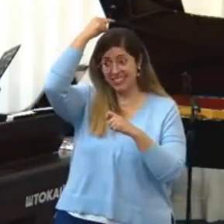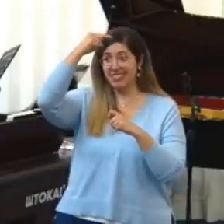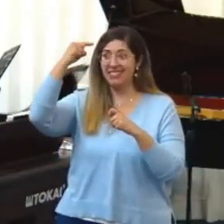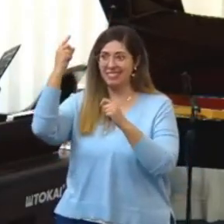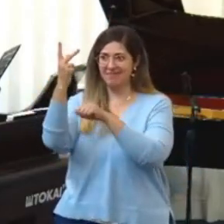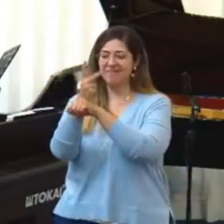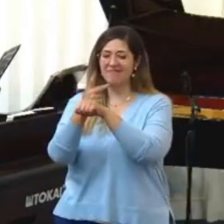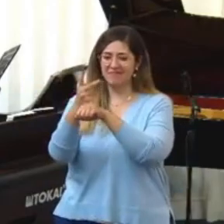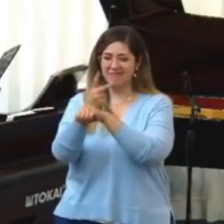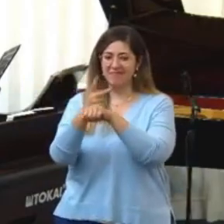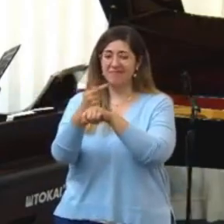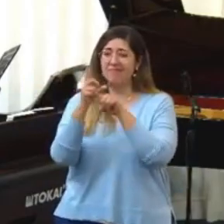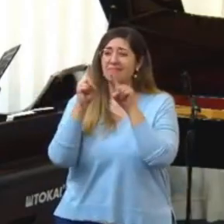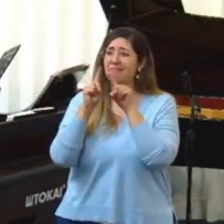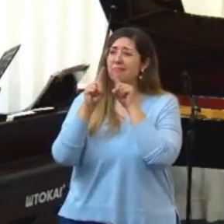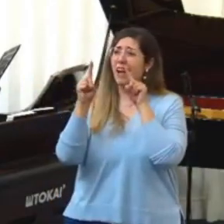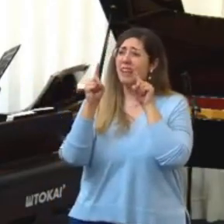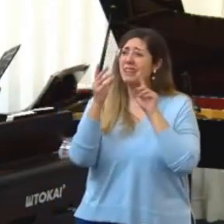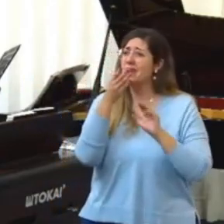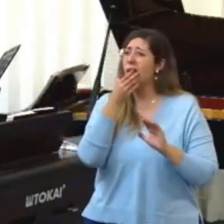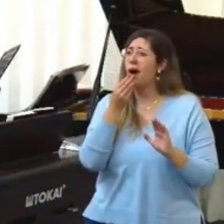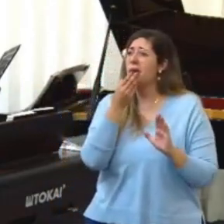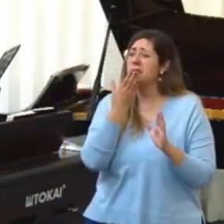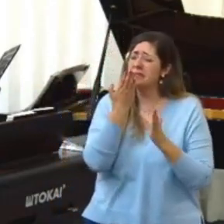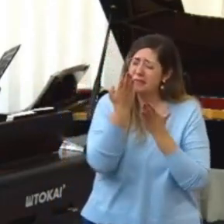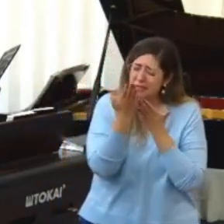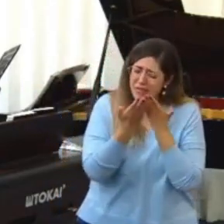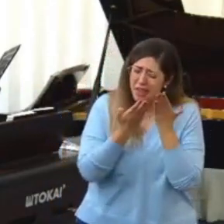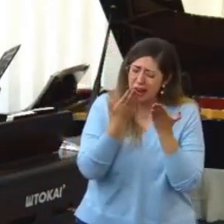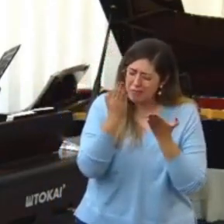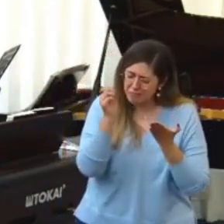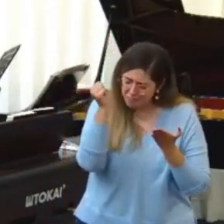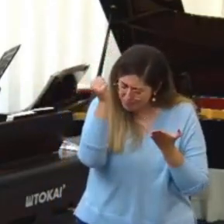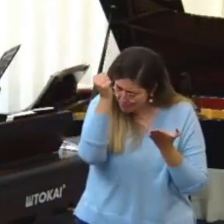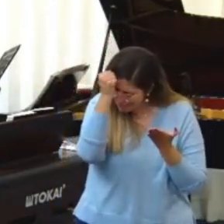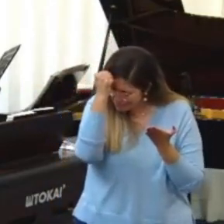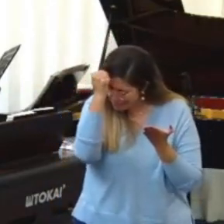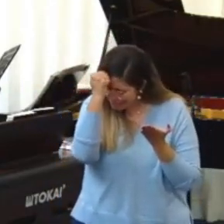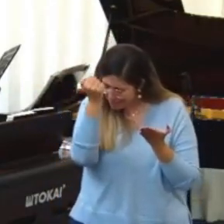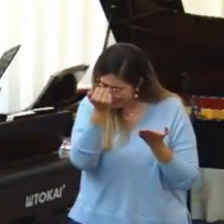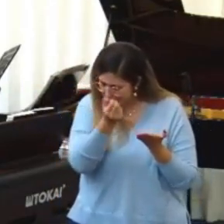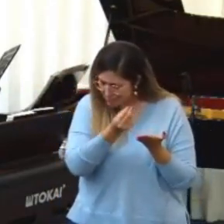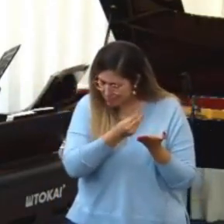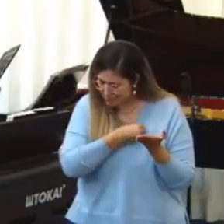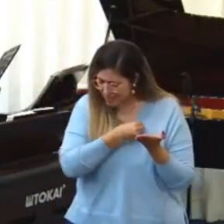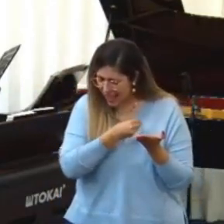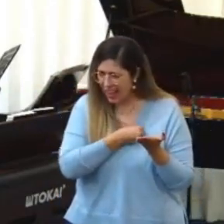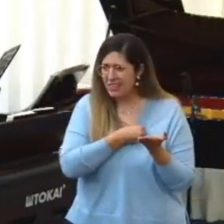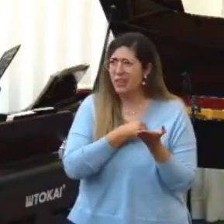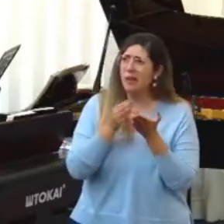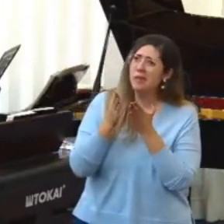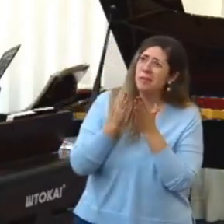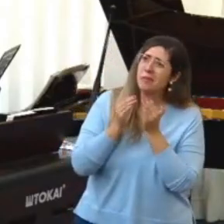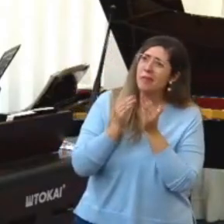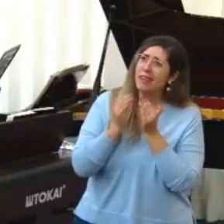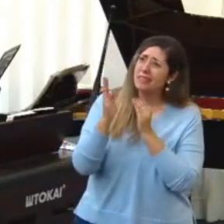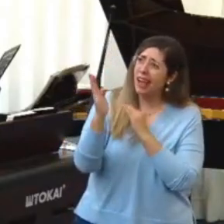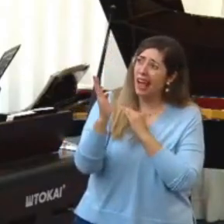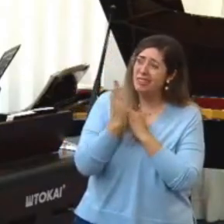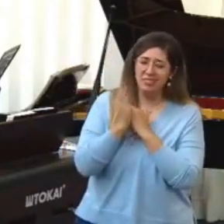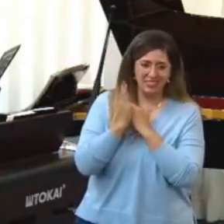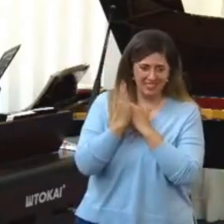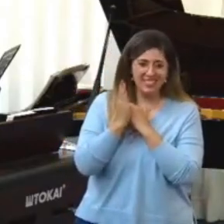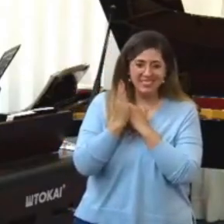um homem clamando aqui. E este clamor chegou a Deus, e a Bíblia nos mostra muitas